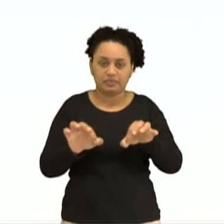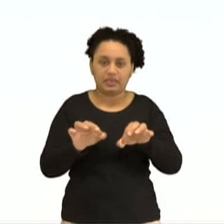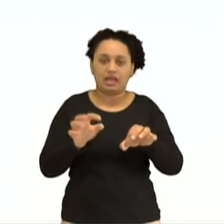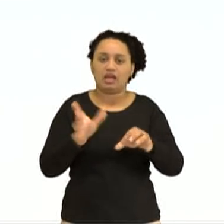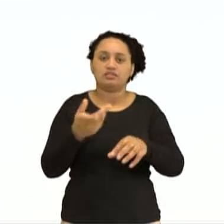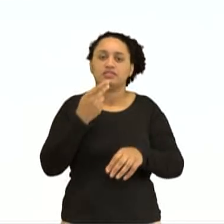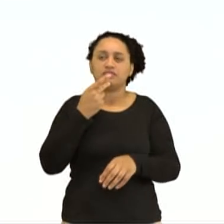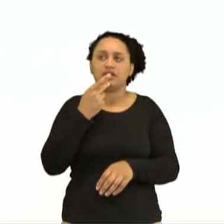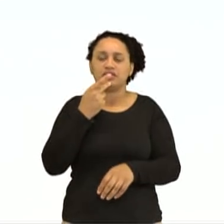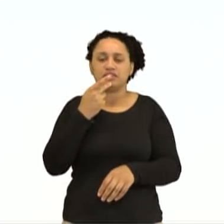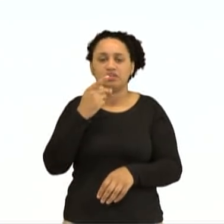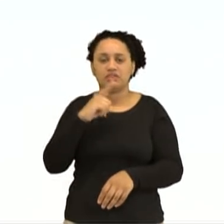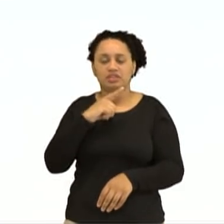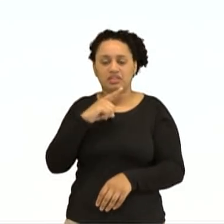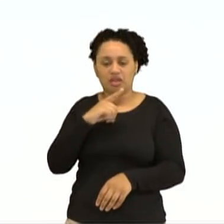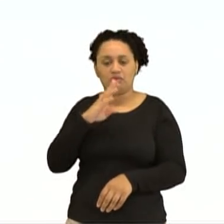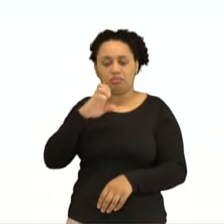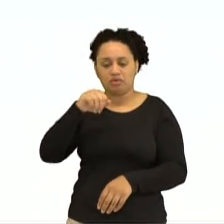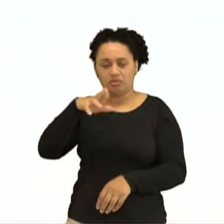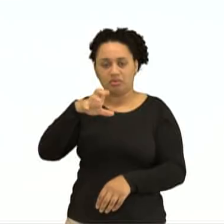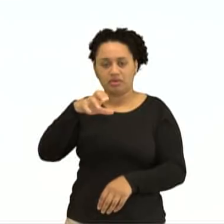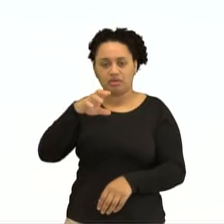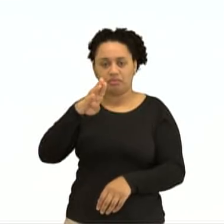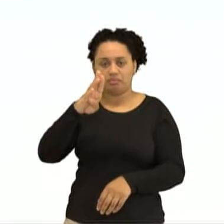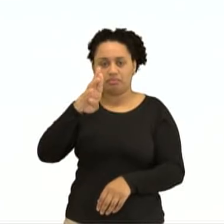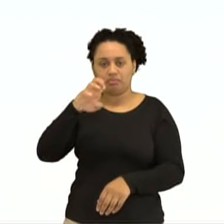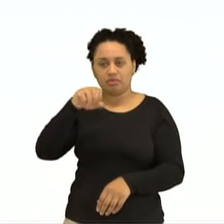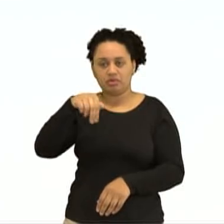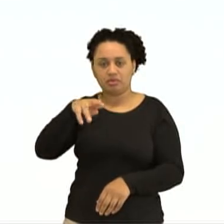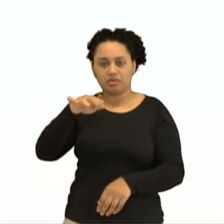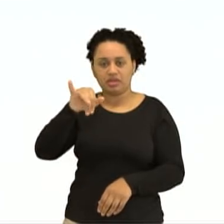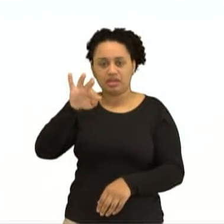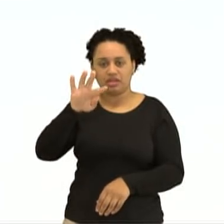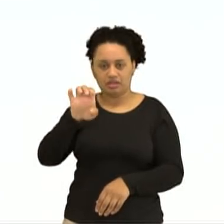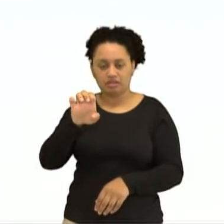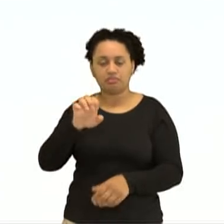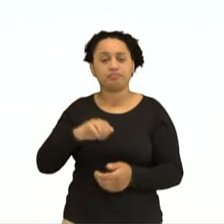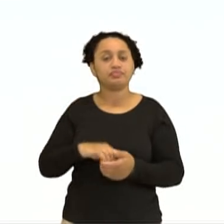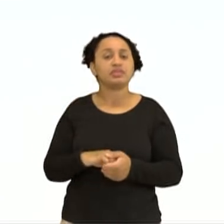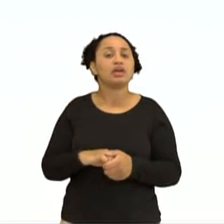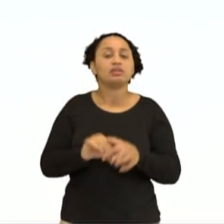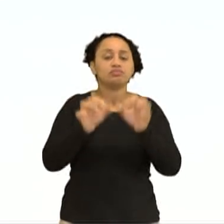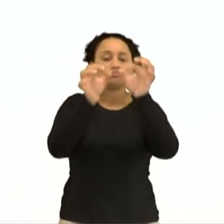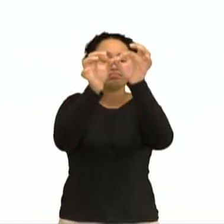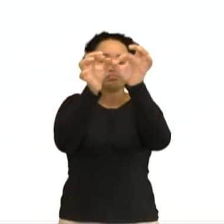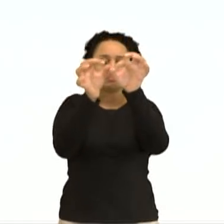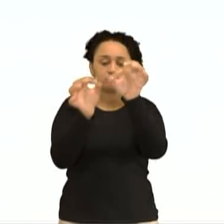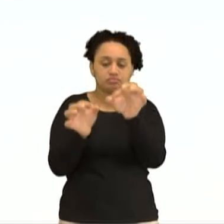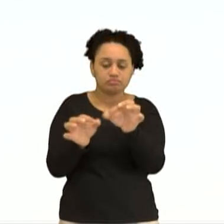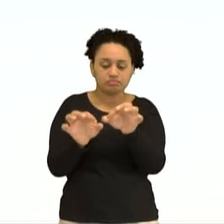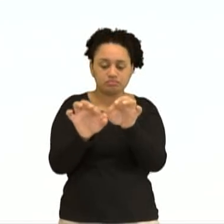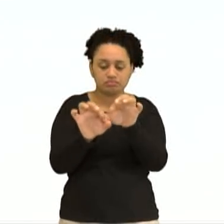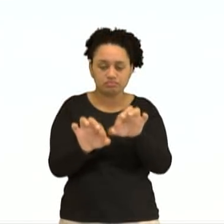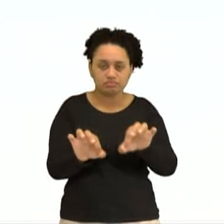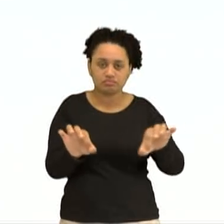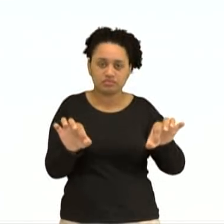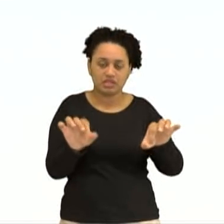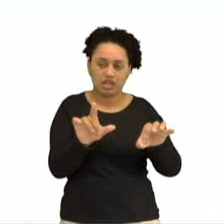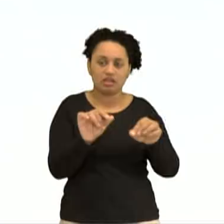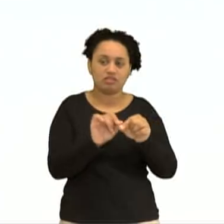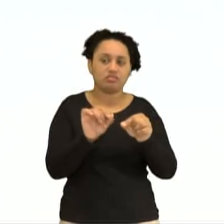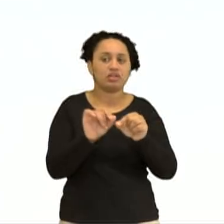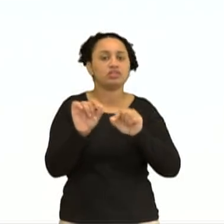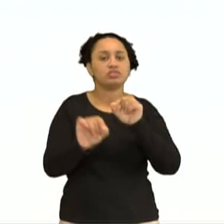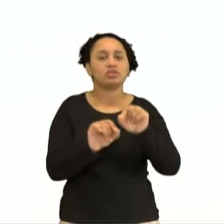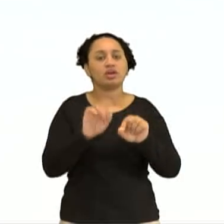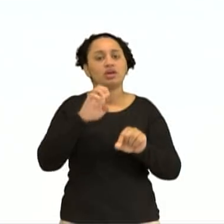asmática. Brônquios, gente, os brônquios que saem lá da traqueia, eles tendem a transportar, por